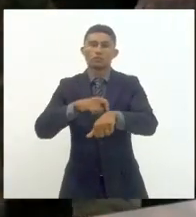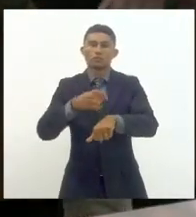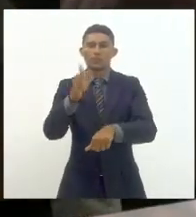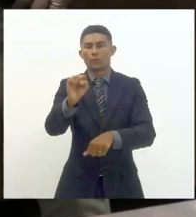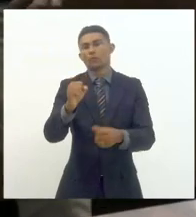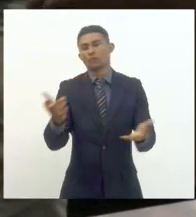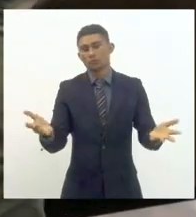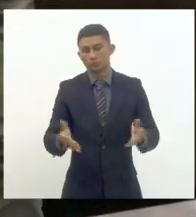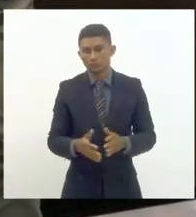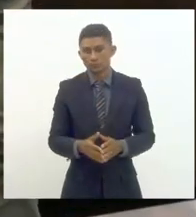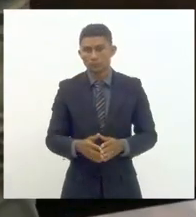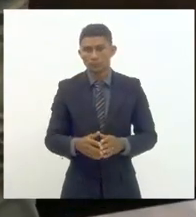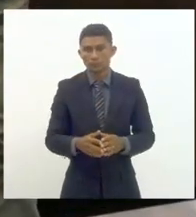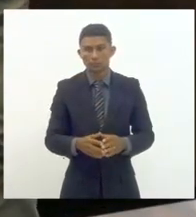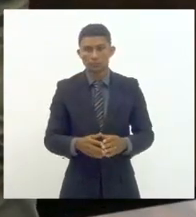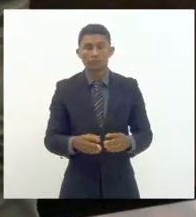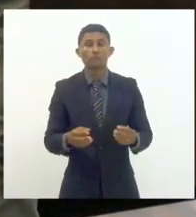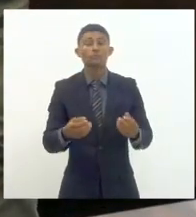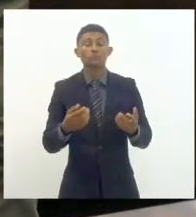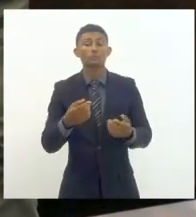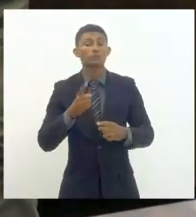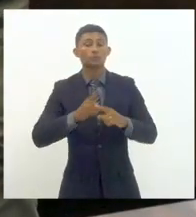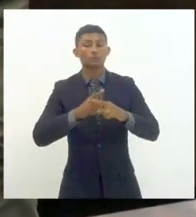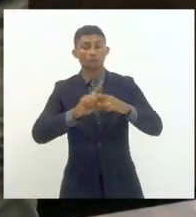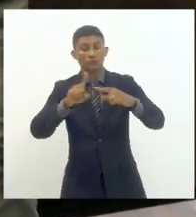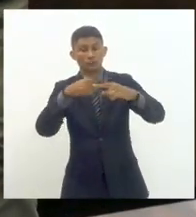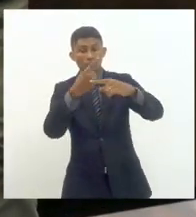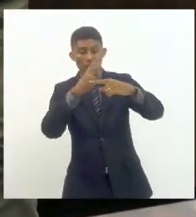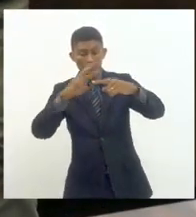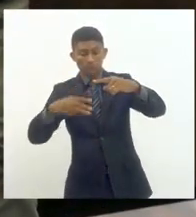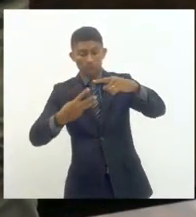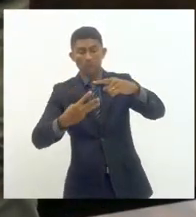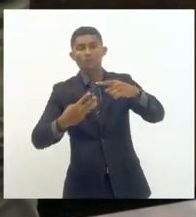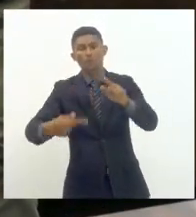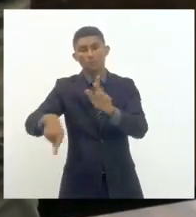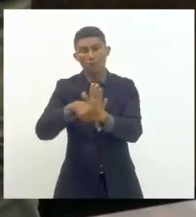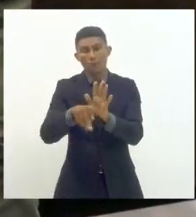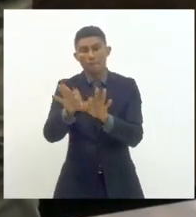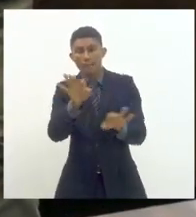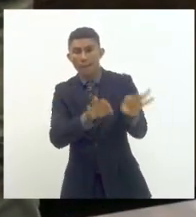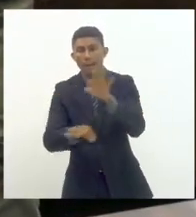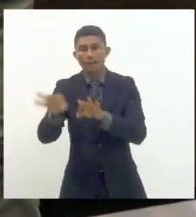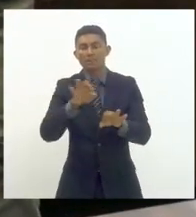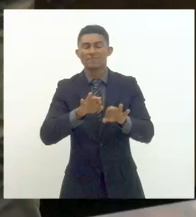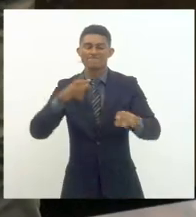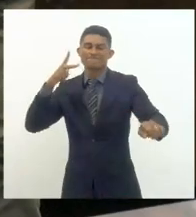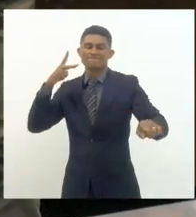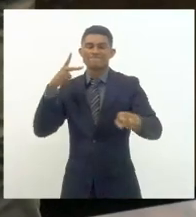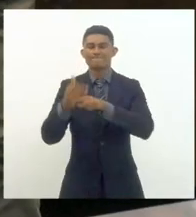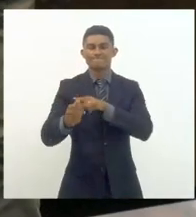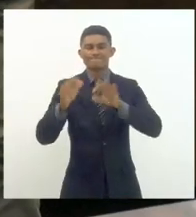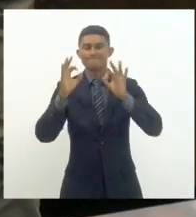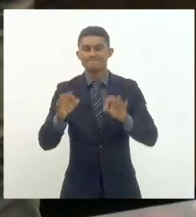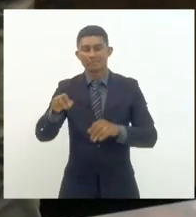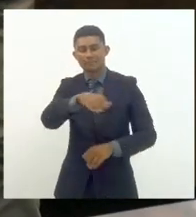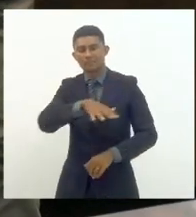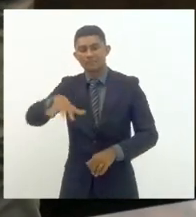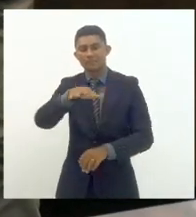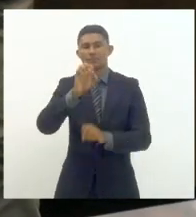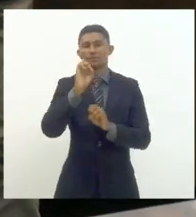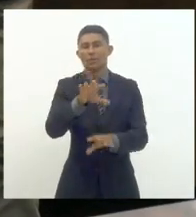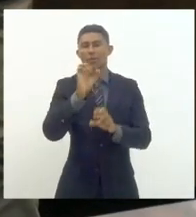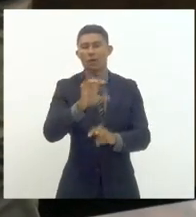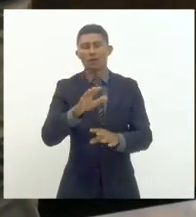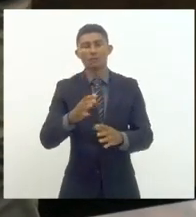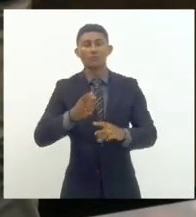viabilizando o cumprimento de um terço de planejamento, é uma vitória histórica da categoria da educação,